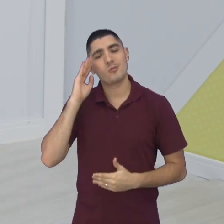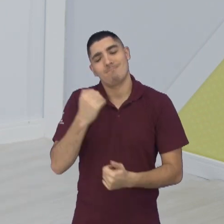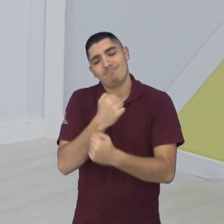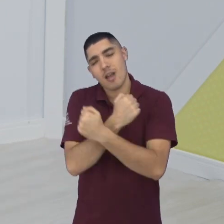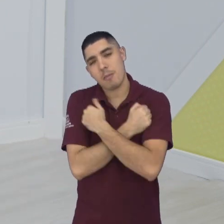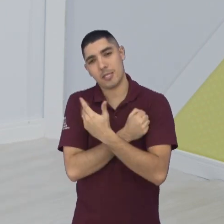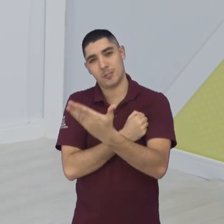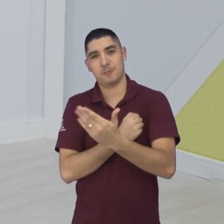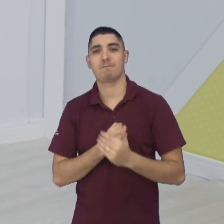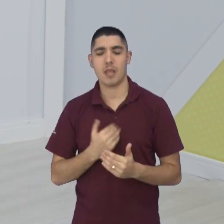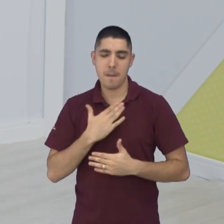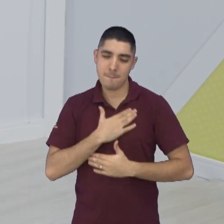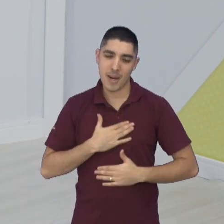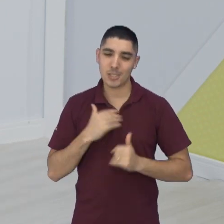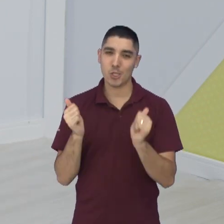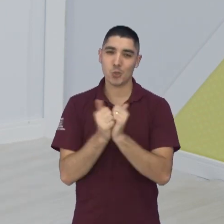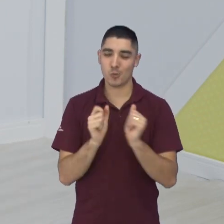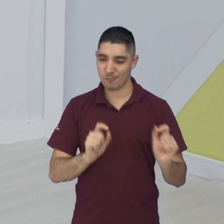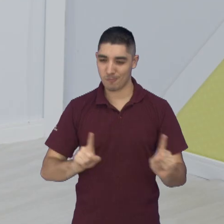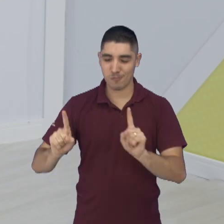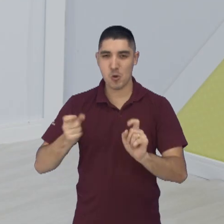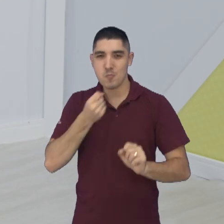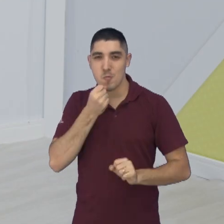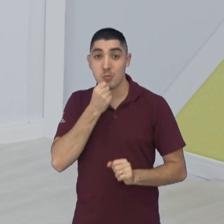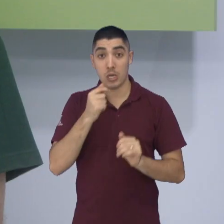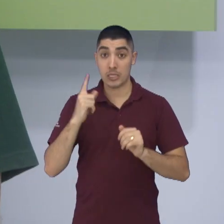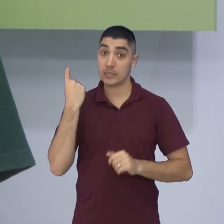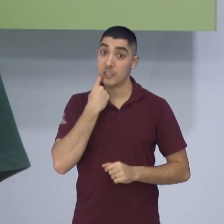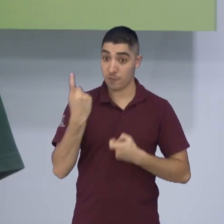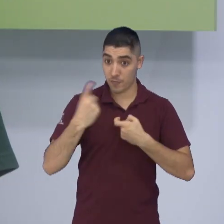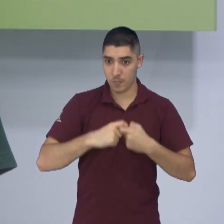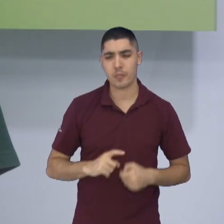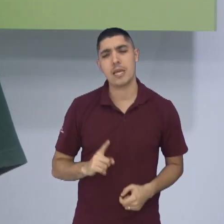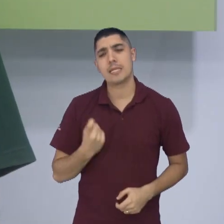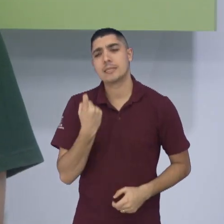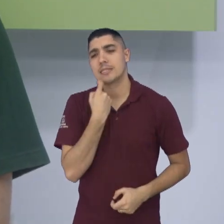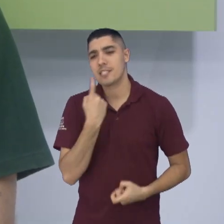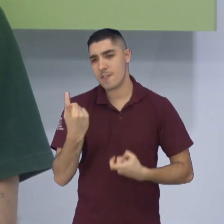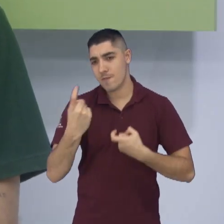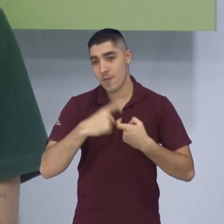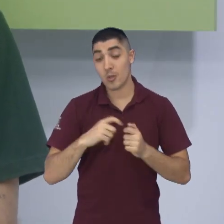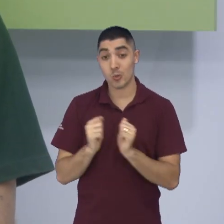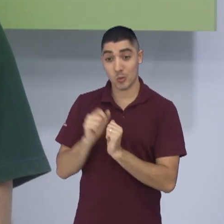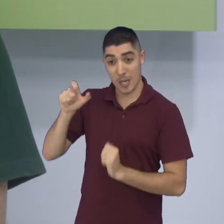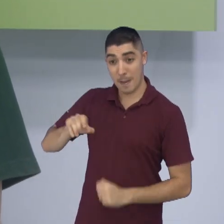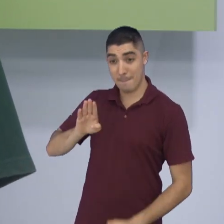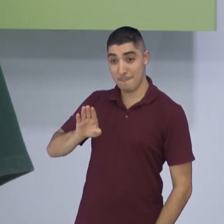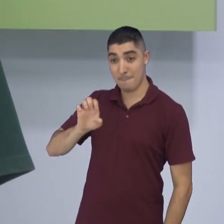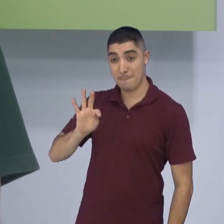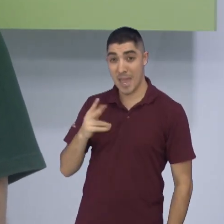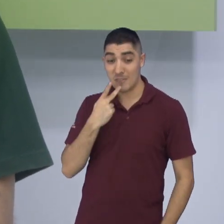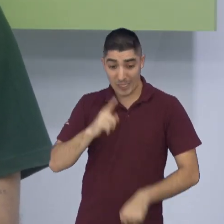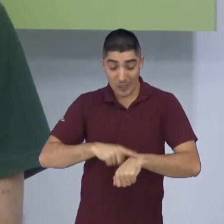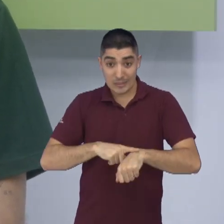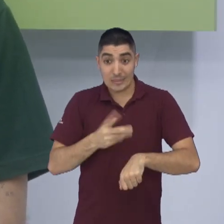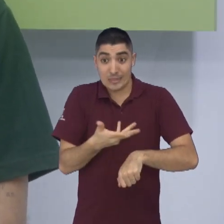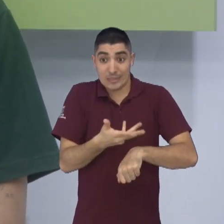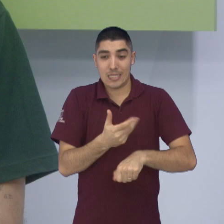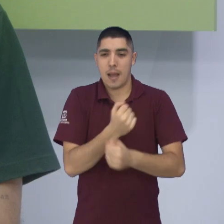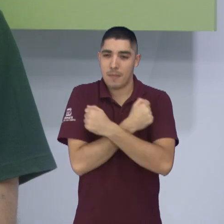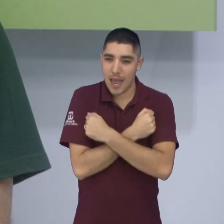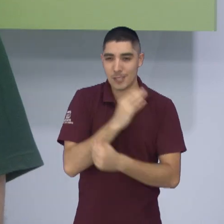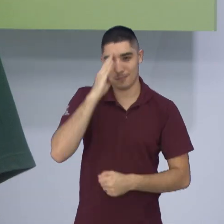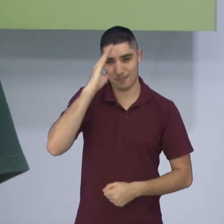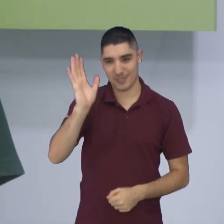para você, sempre um prazer estar ao seu lado. Sexta-feira estaremos de volta. Sexta-feira estaremos de volta, a Beth já está reclamando que estouramos o tempo. Um abraço, tchau, foi